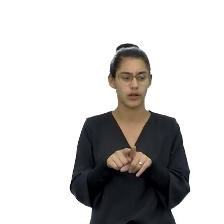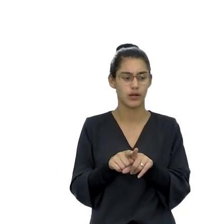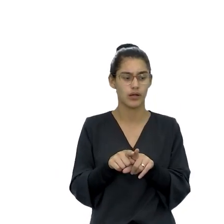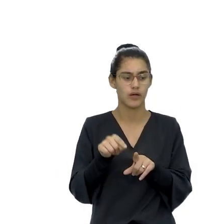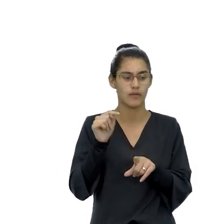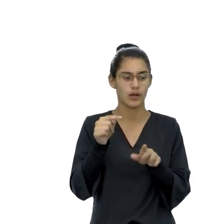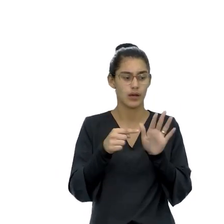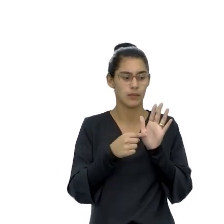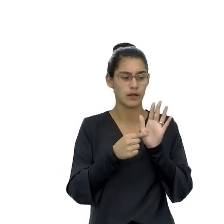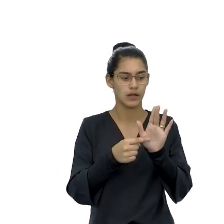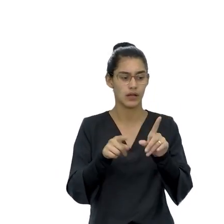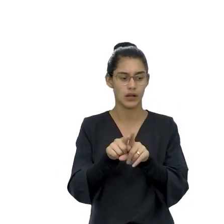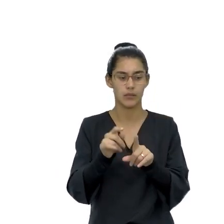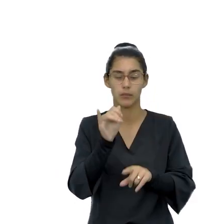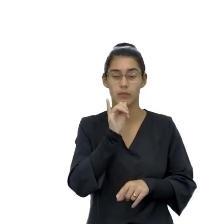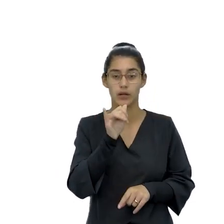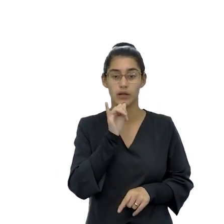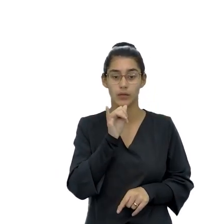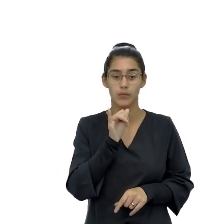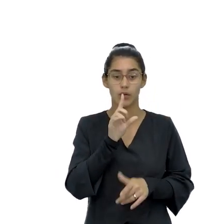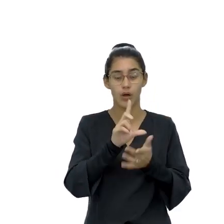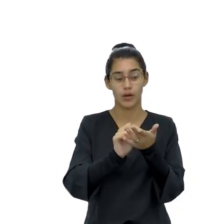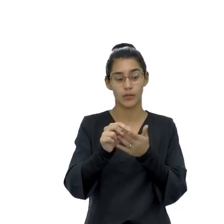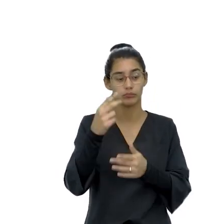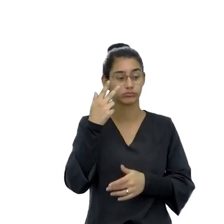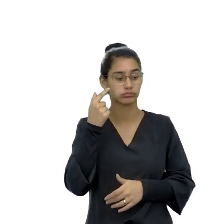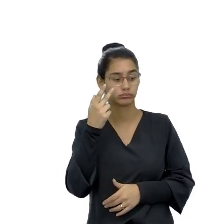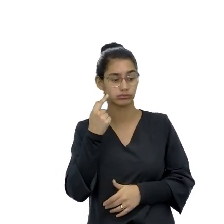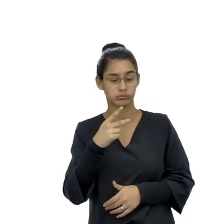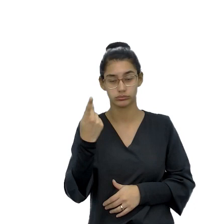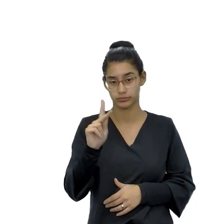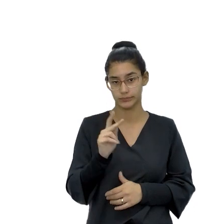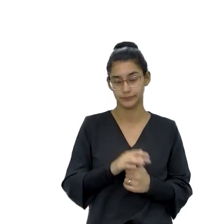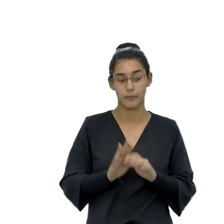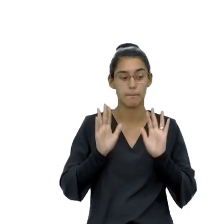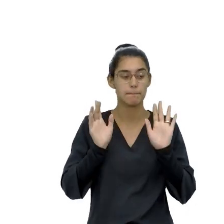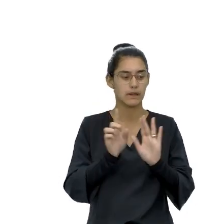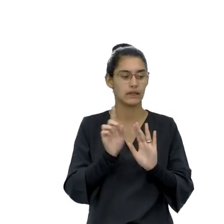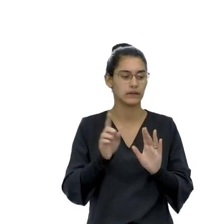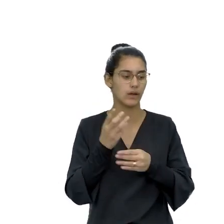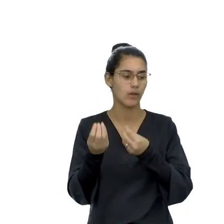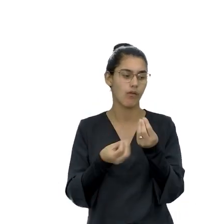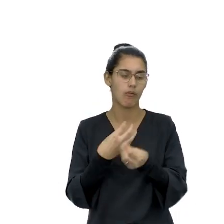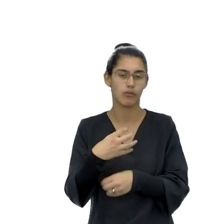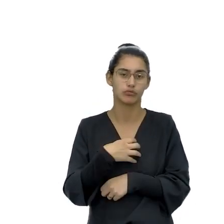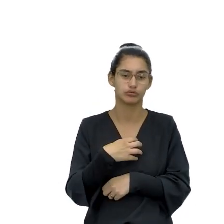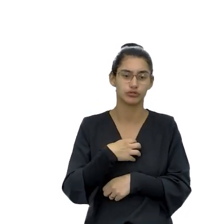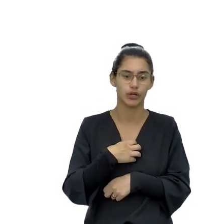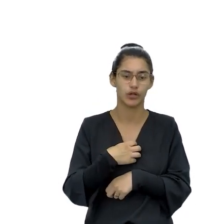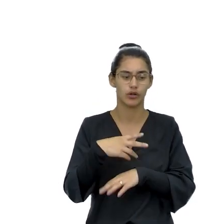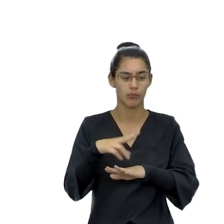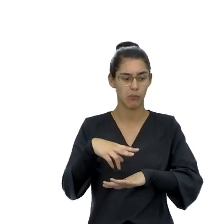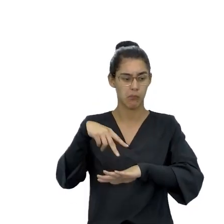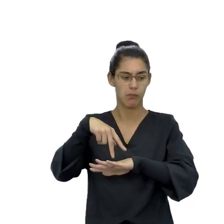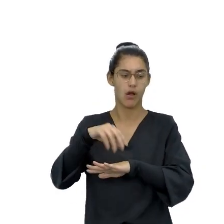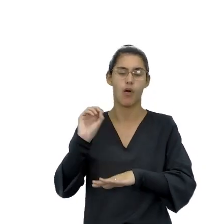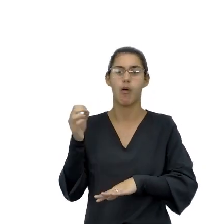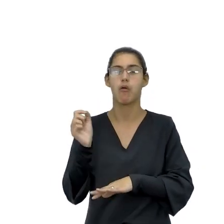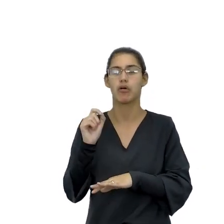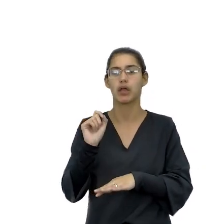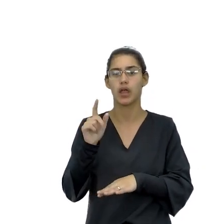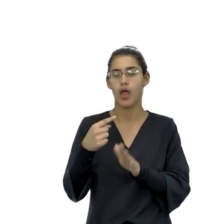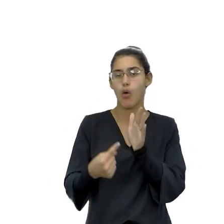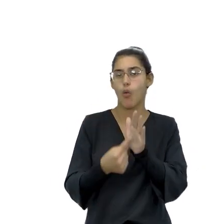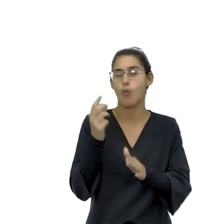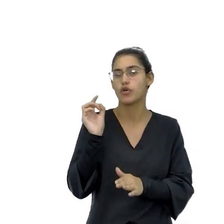você apresentar, por exemplo, o algoritmo tradicional para ele, mas não como uma forma de imposição ou de que seja